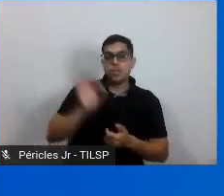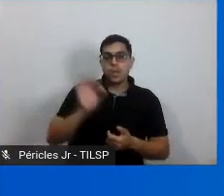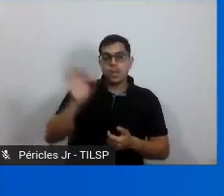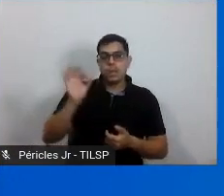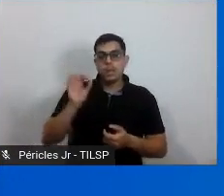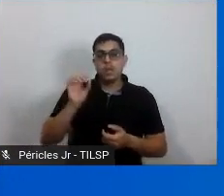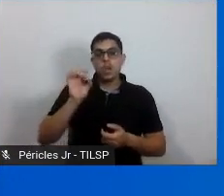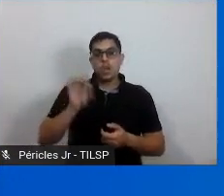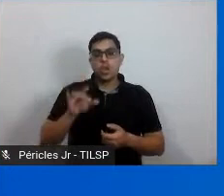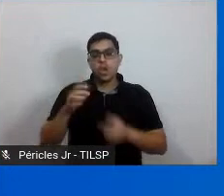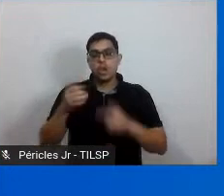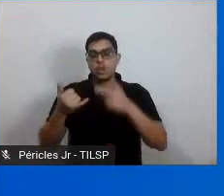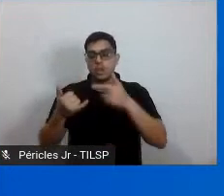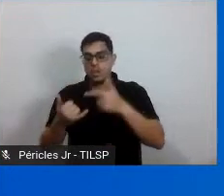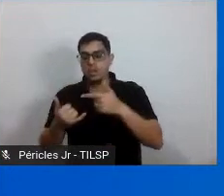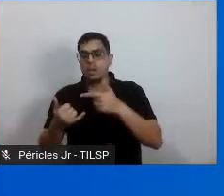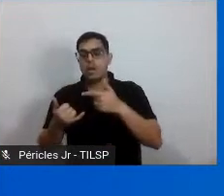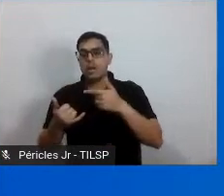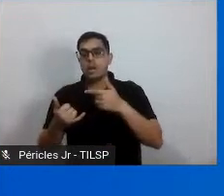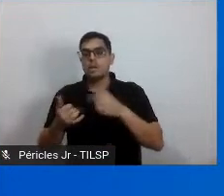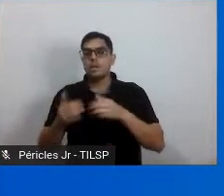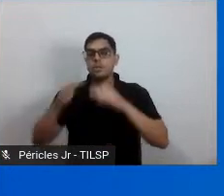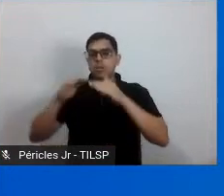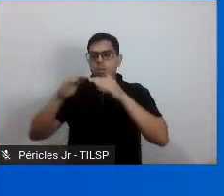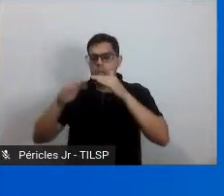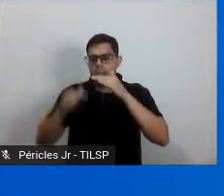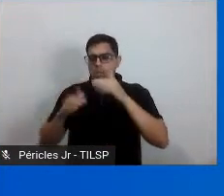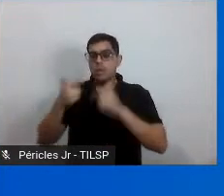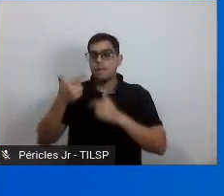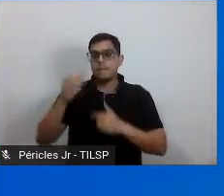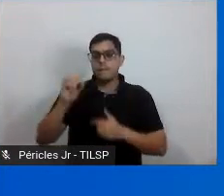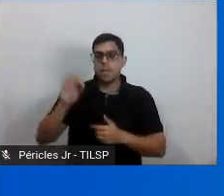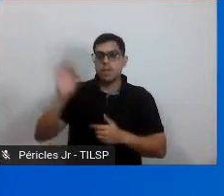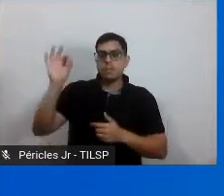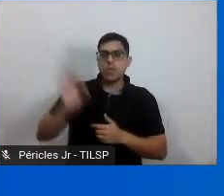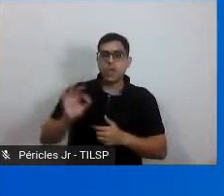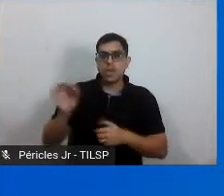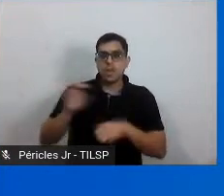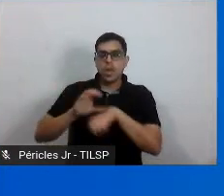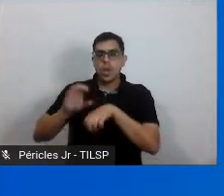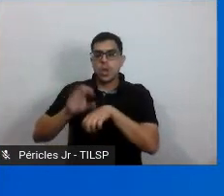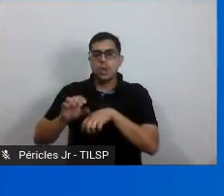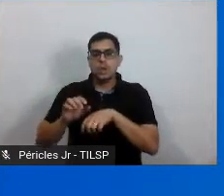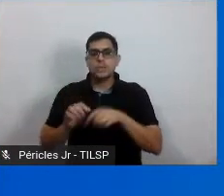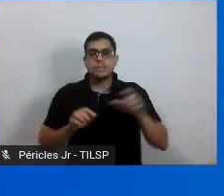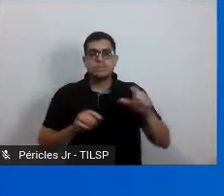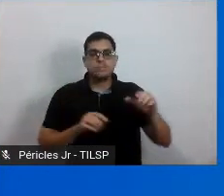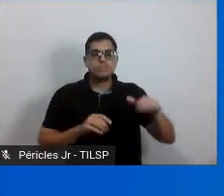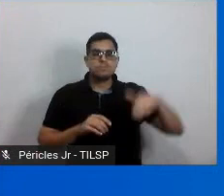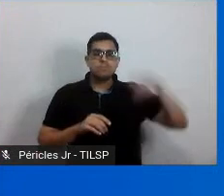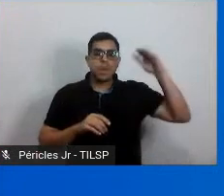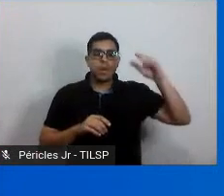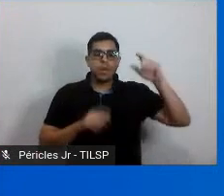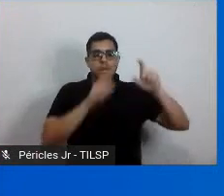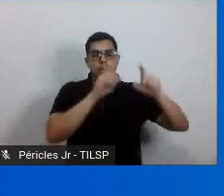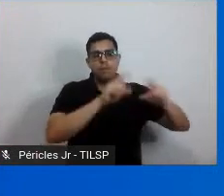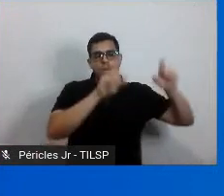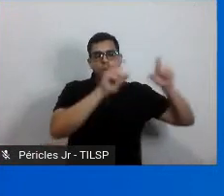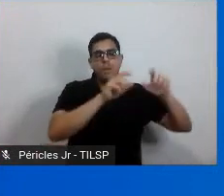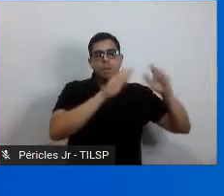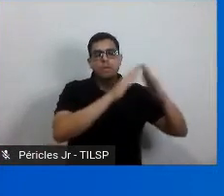fizeram cursos a distância mais de 80% dos que possuem computador em domicílio